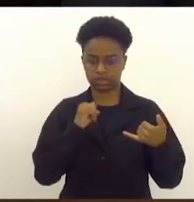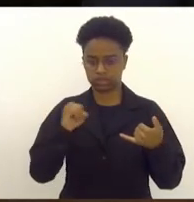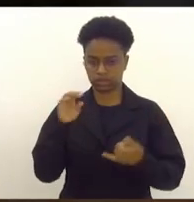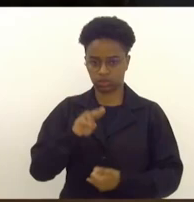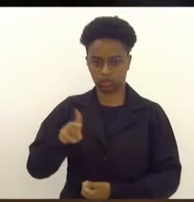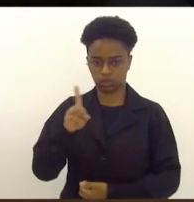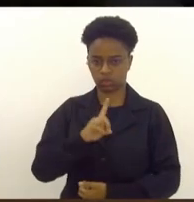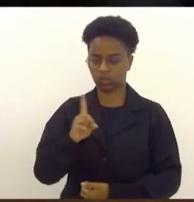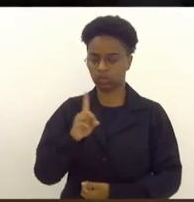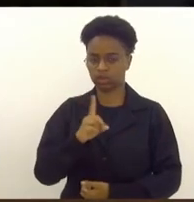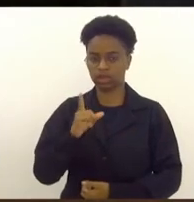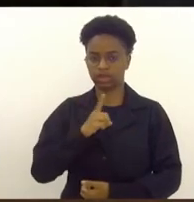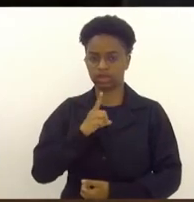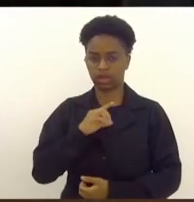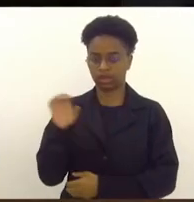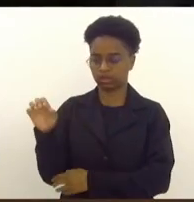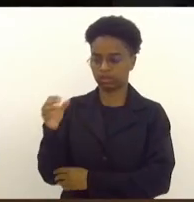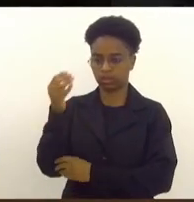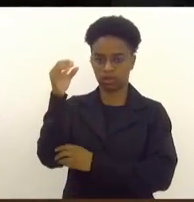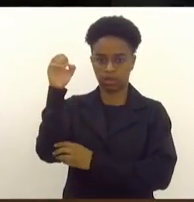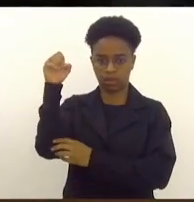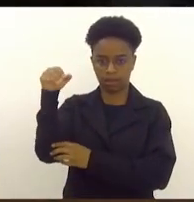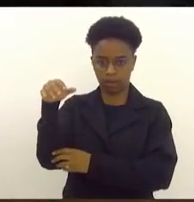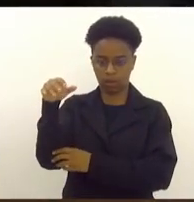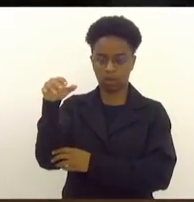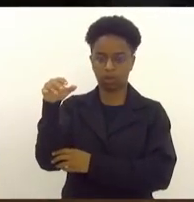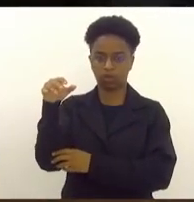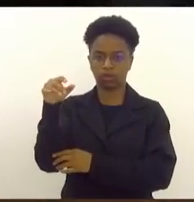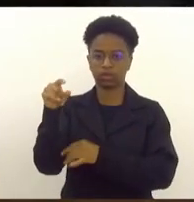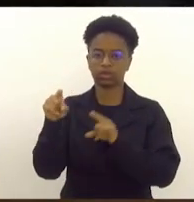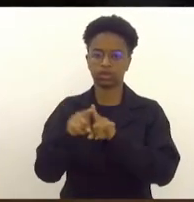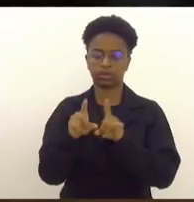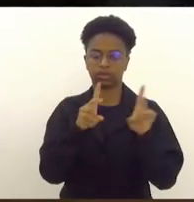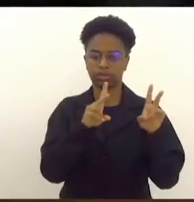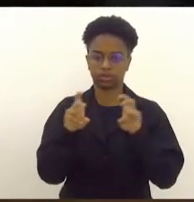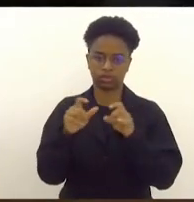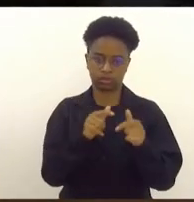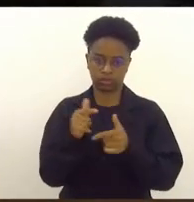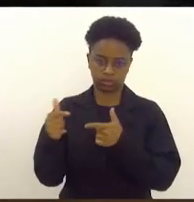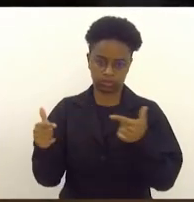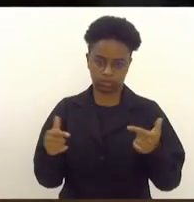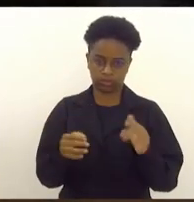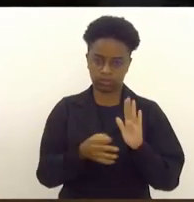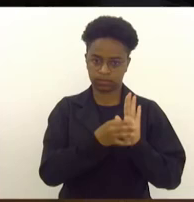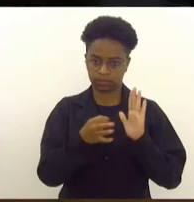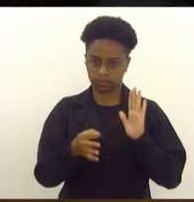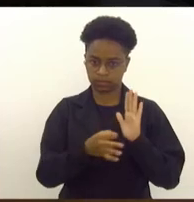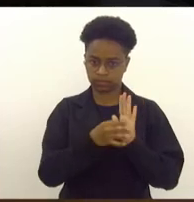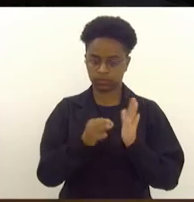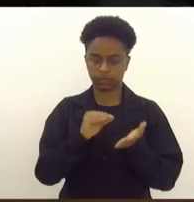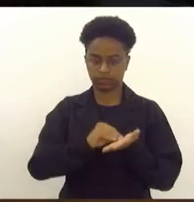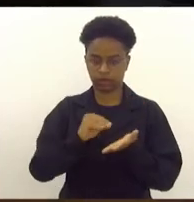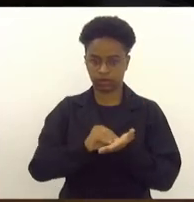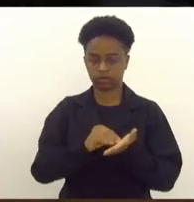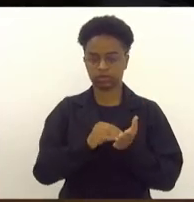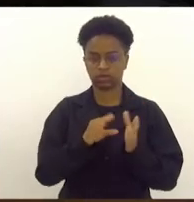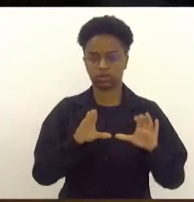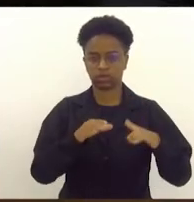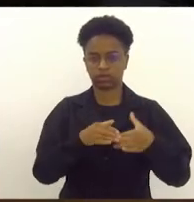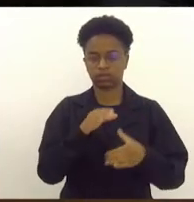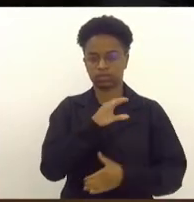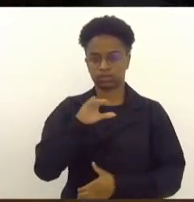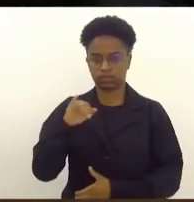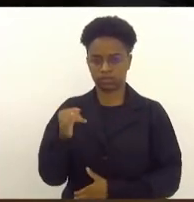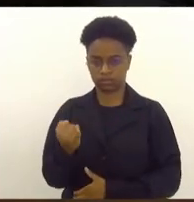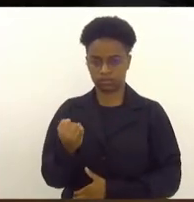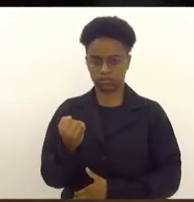existente em Postes de sustentação e da outras previdências entenderam de parecer das comissões de